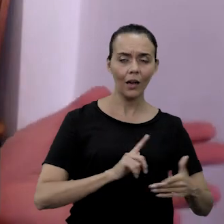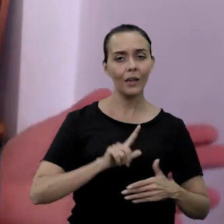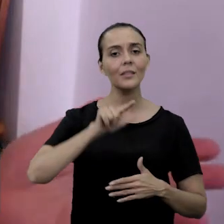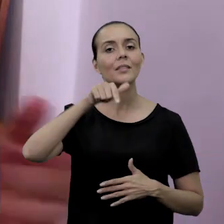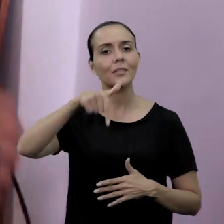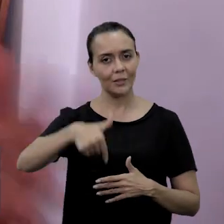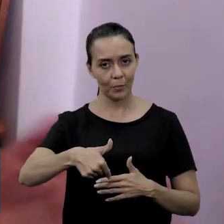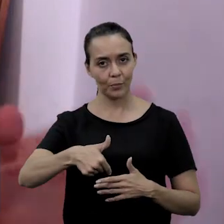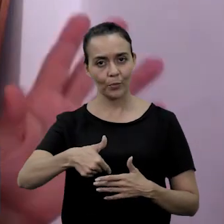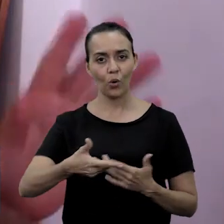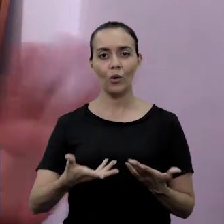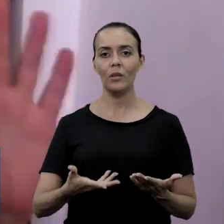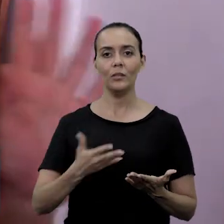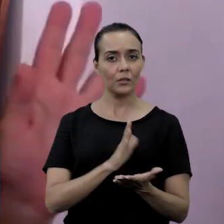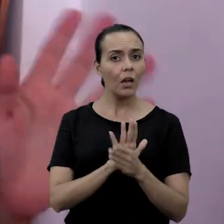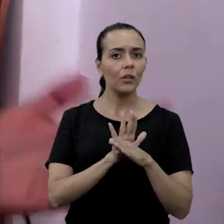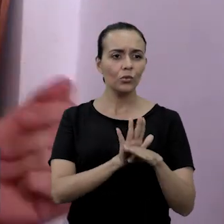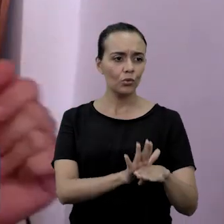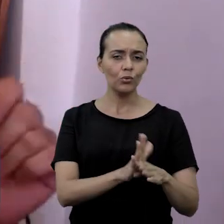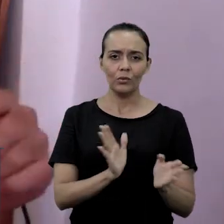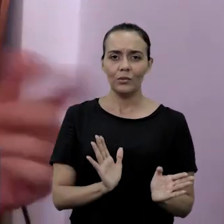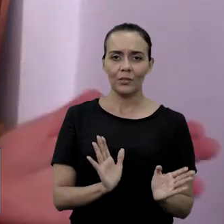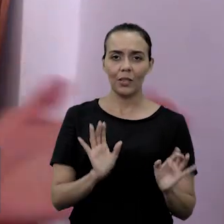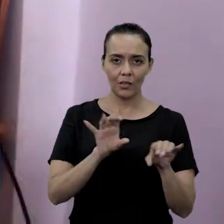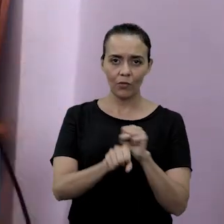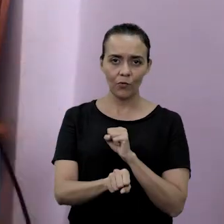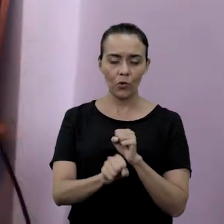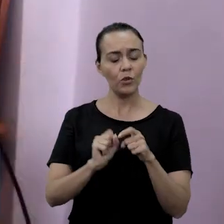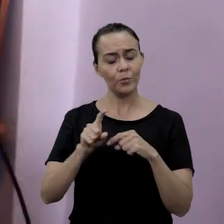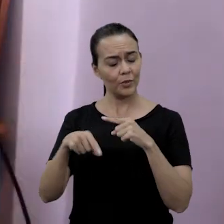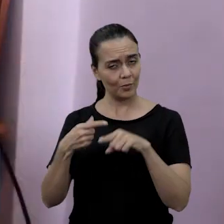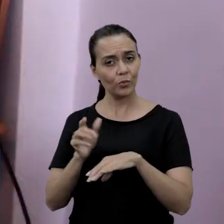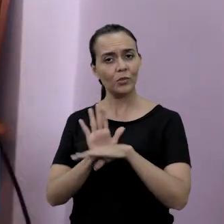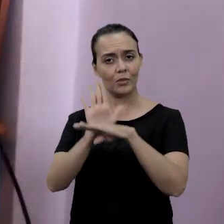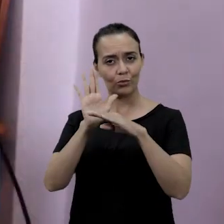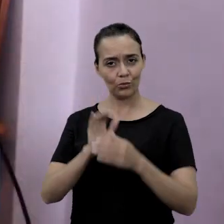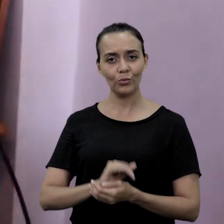vida profissional. Existe essa abertura.